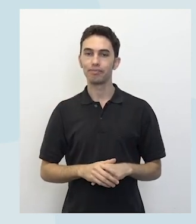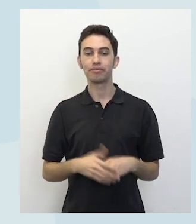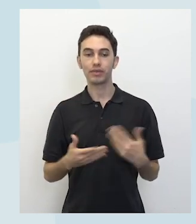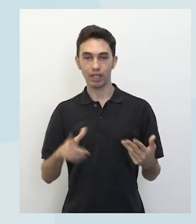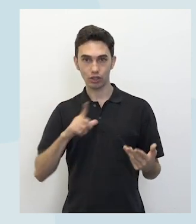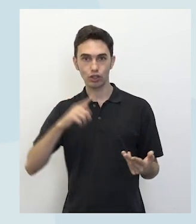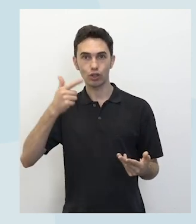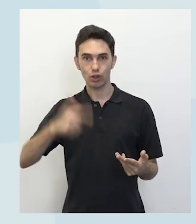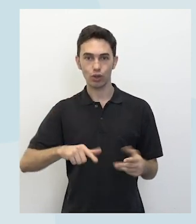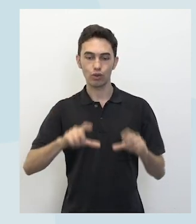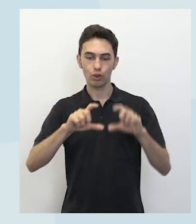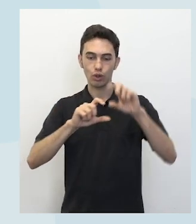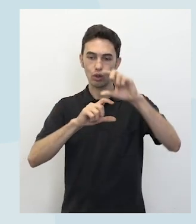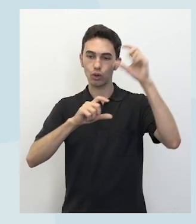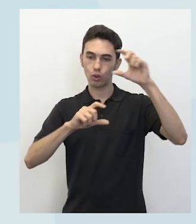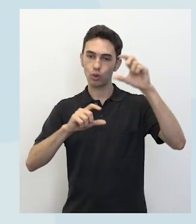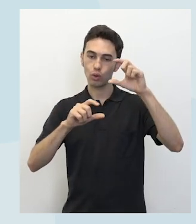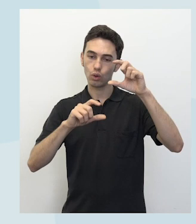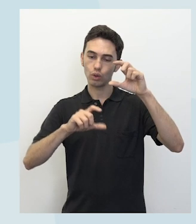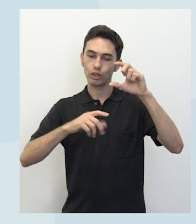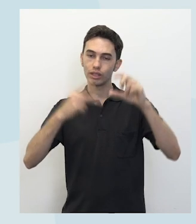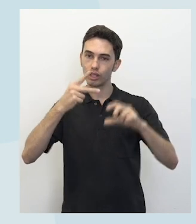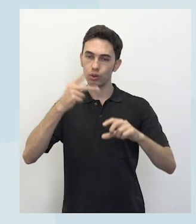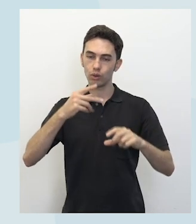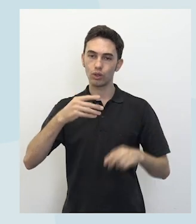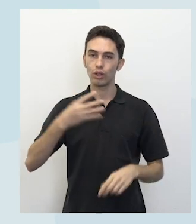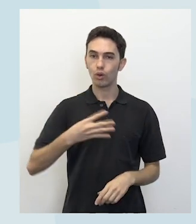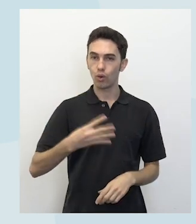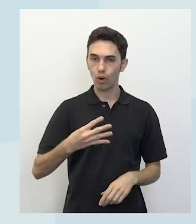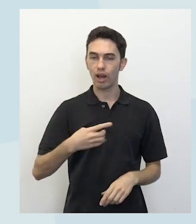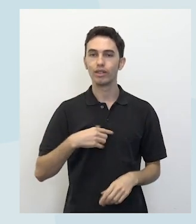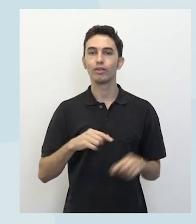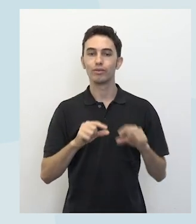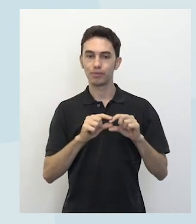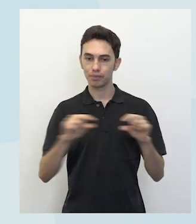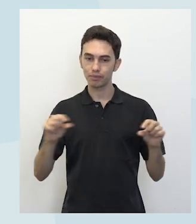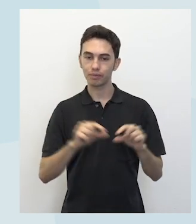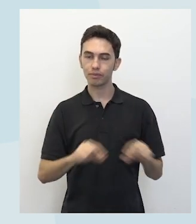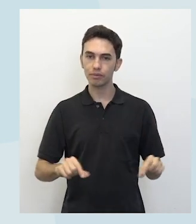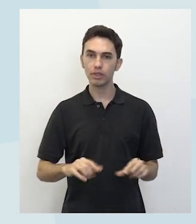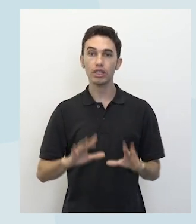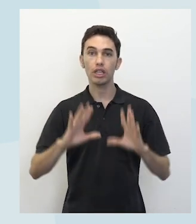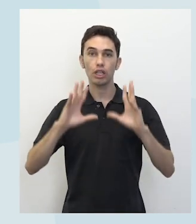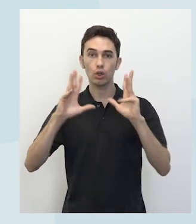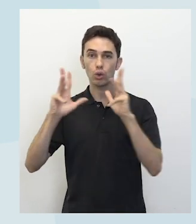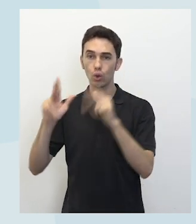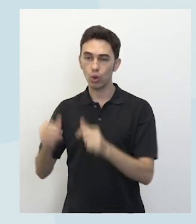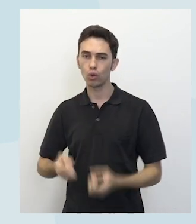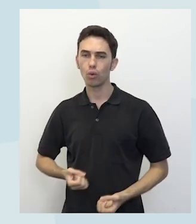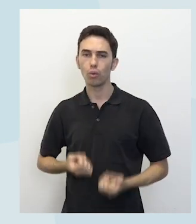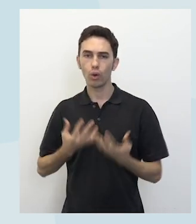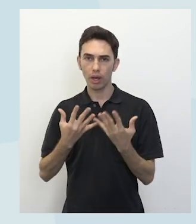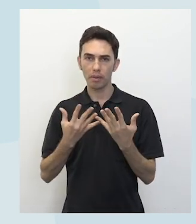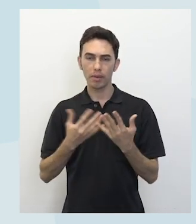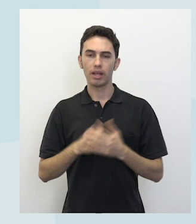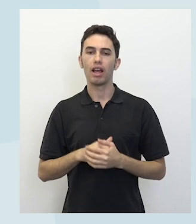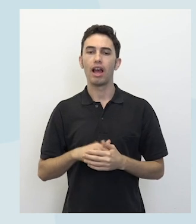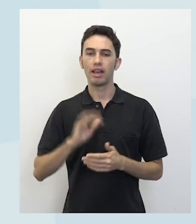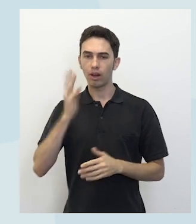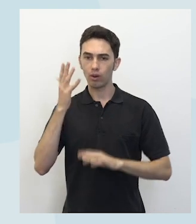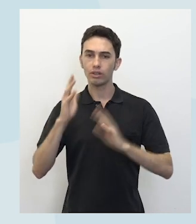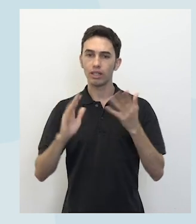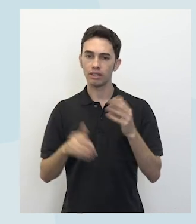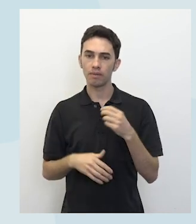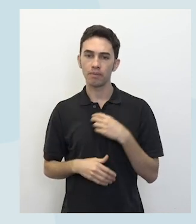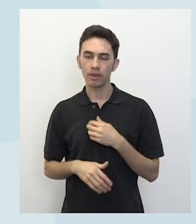no segundo e no quarto verso. E assim, gente, vai acontecer em todo o poema. Tô falando besteira? Pode colocar pra